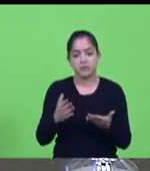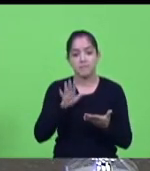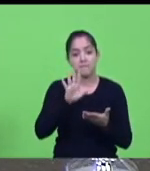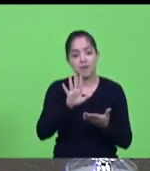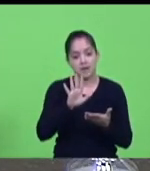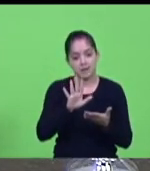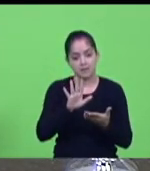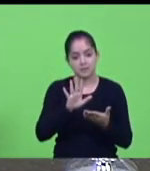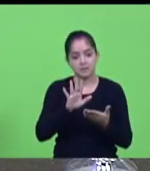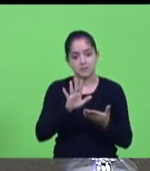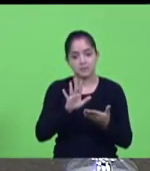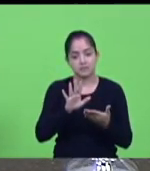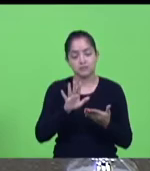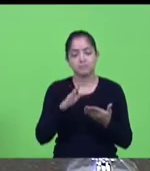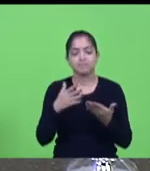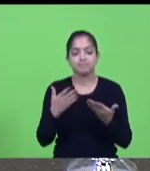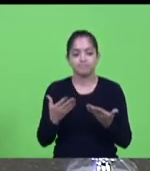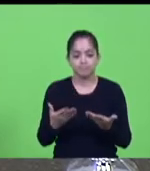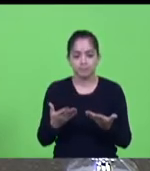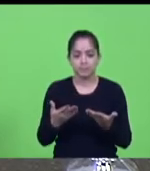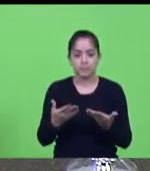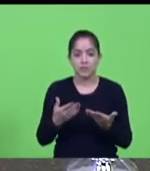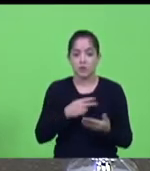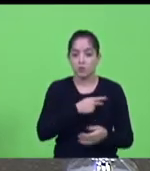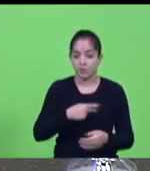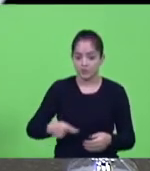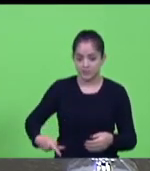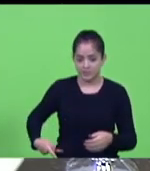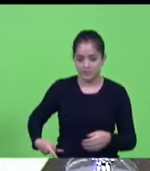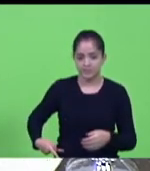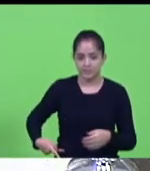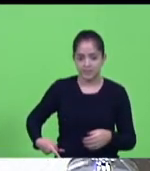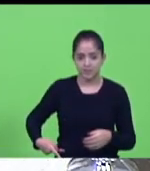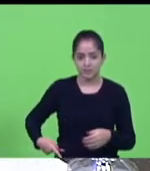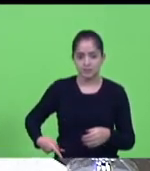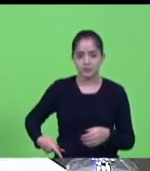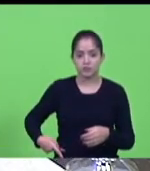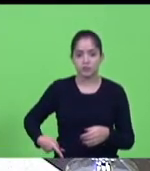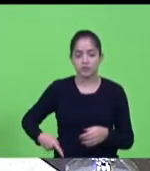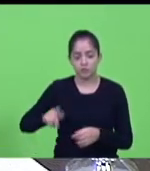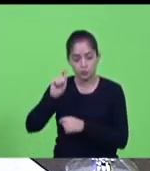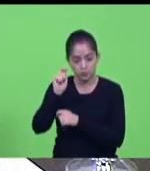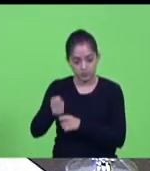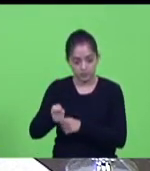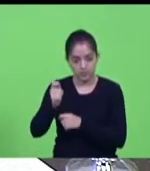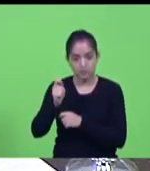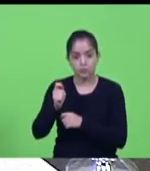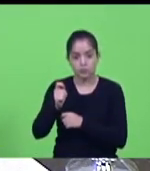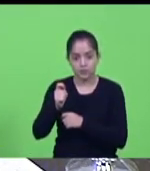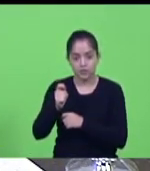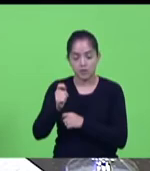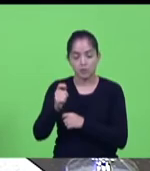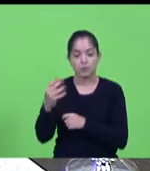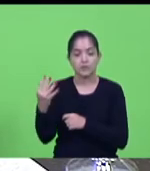Felizmente, o presidente do Tribunal Regional Federal da